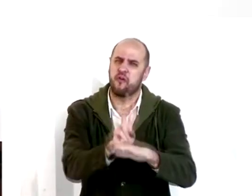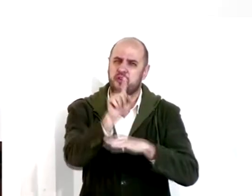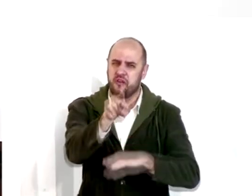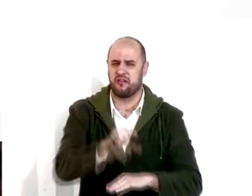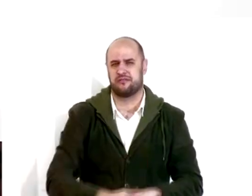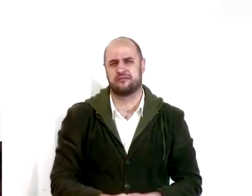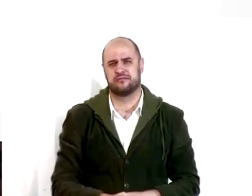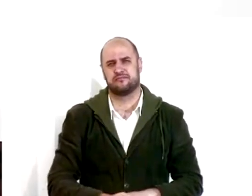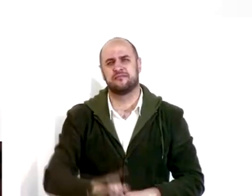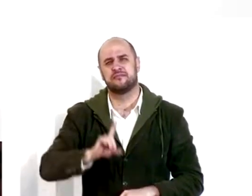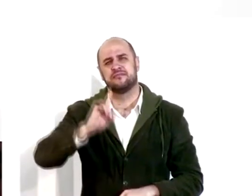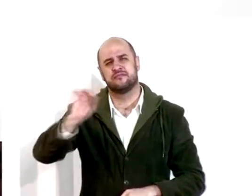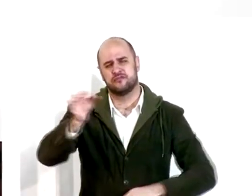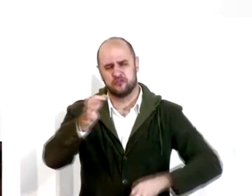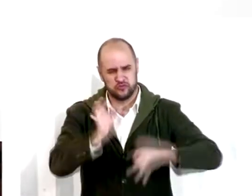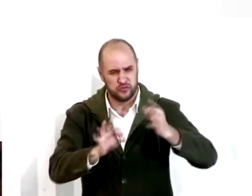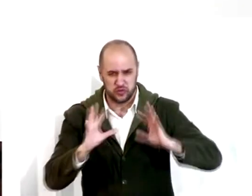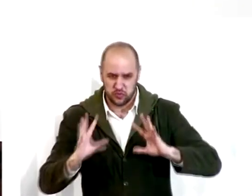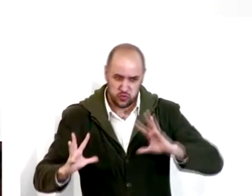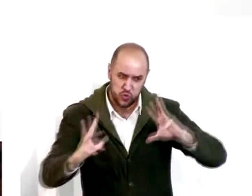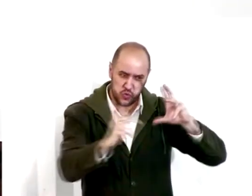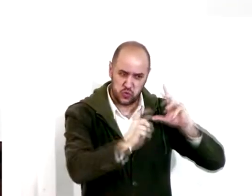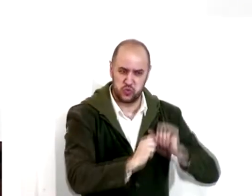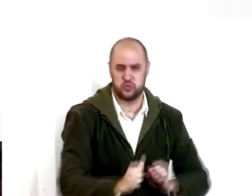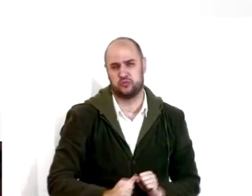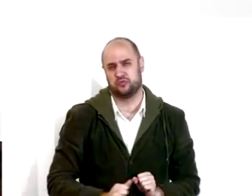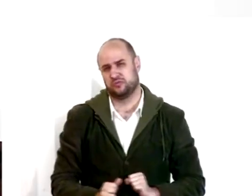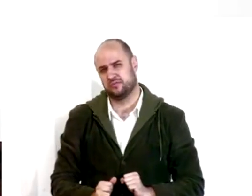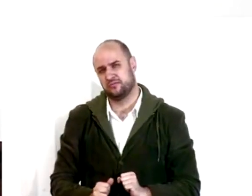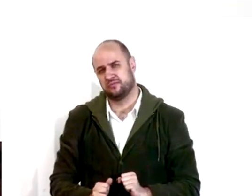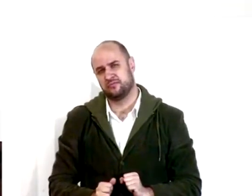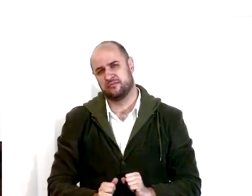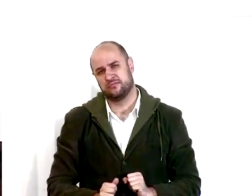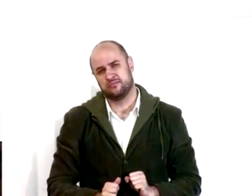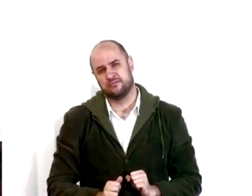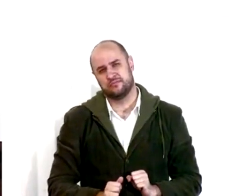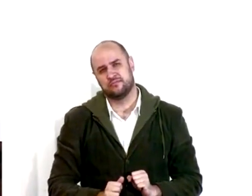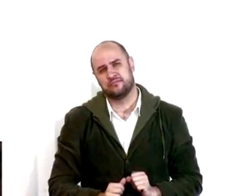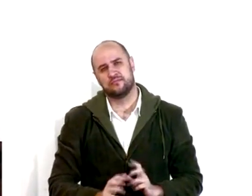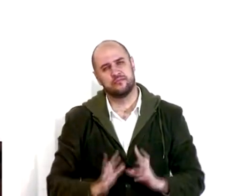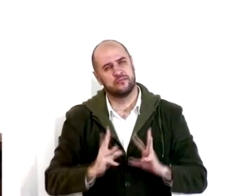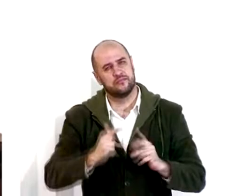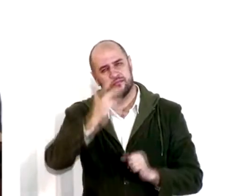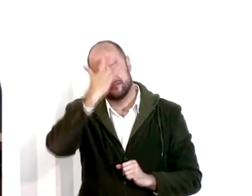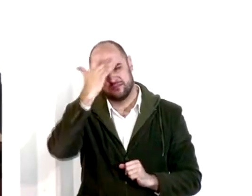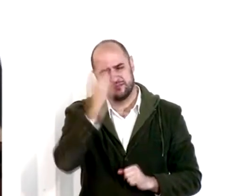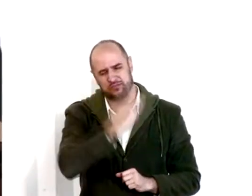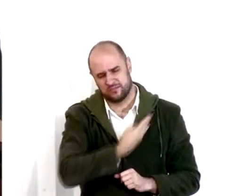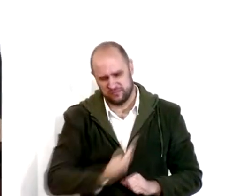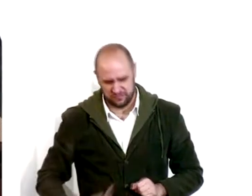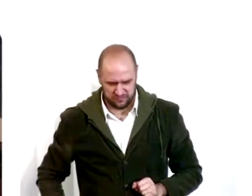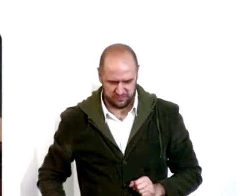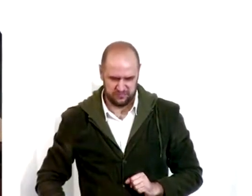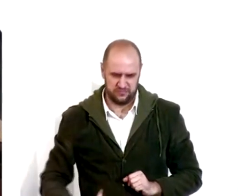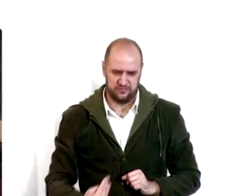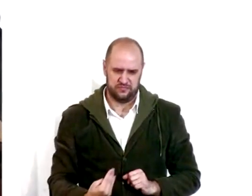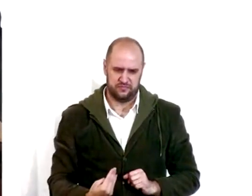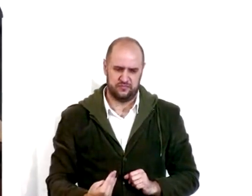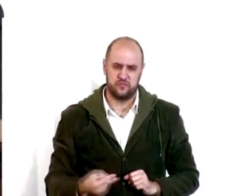Deus julgará a causa de todos nós. E todos os governantes que se